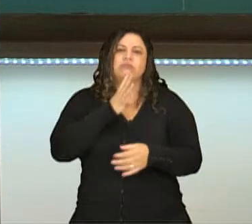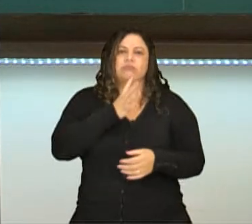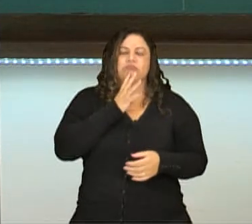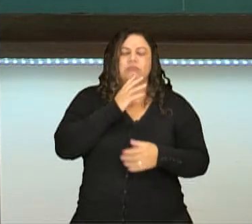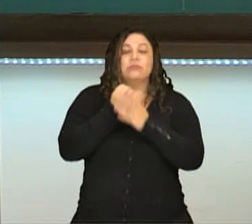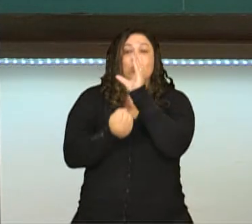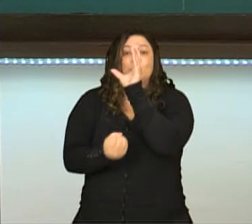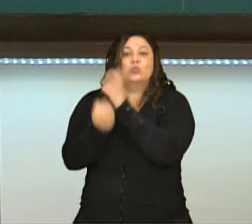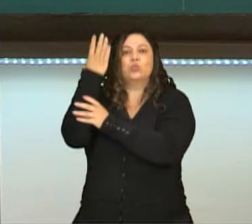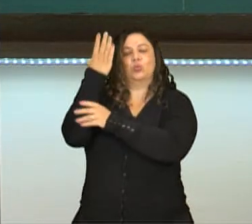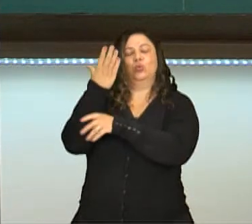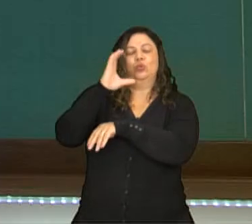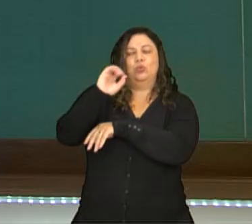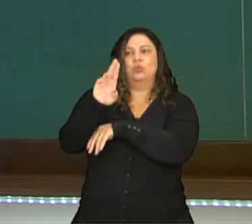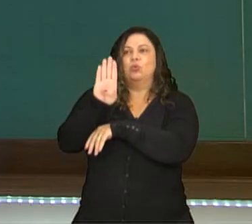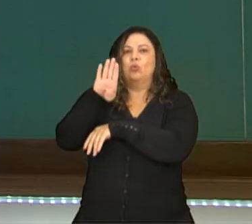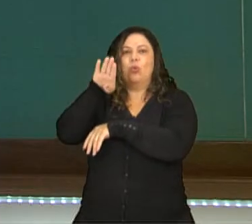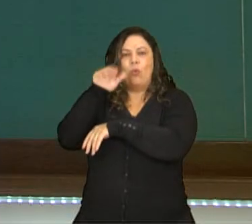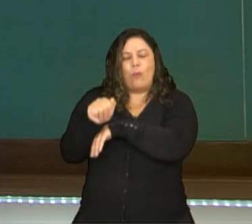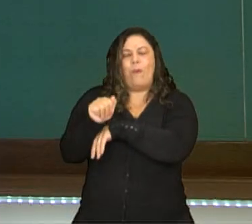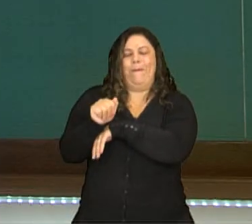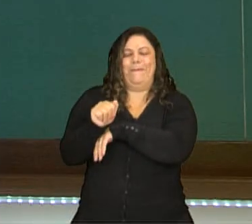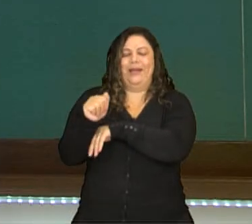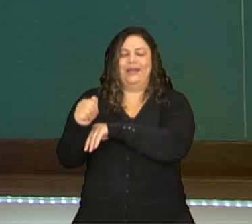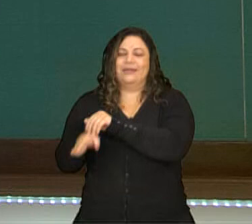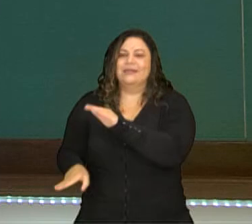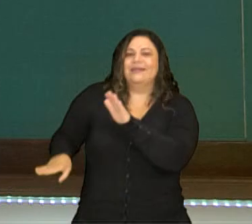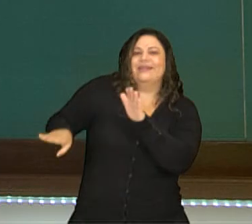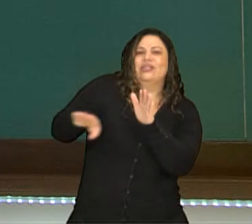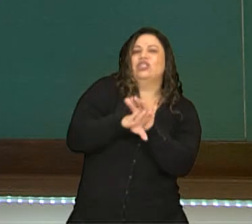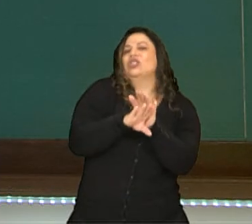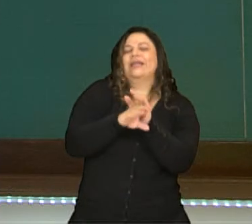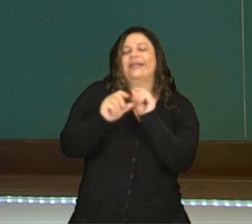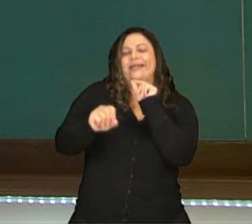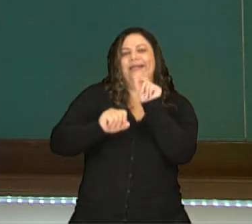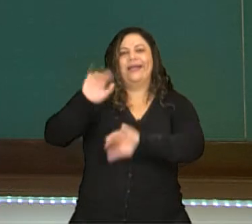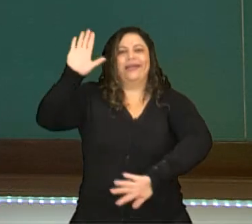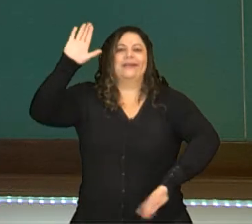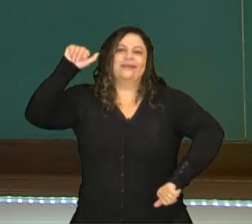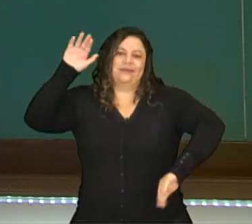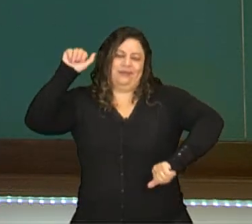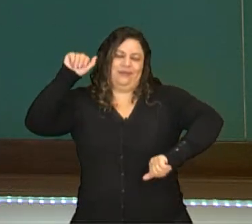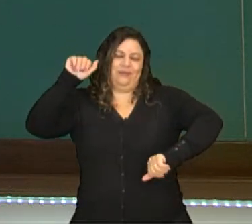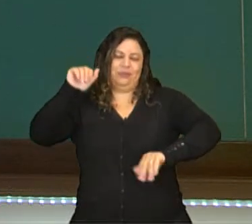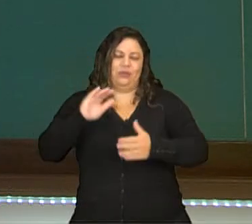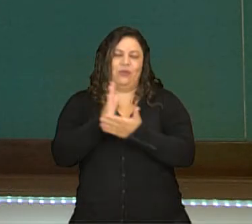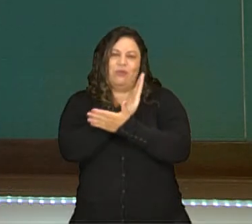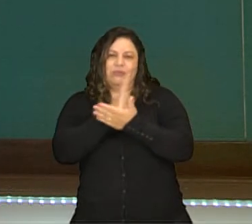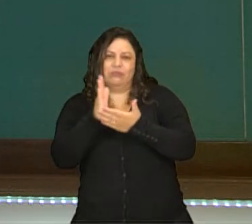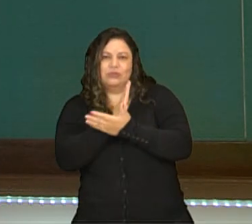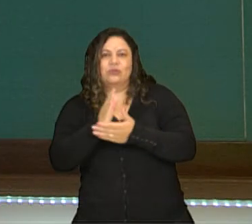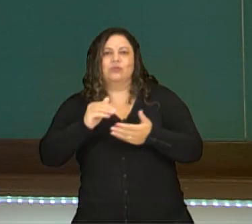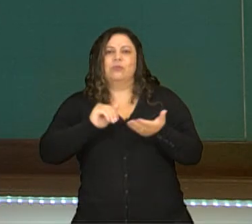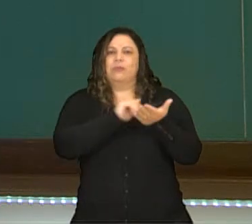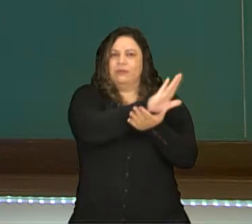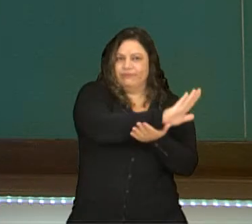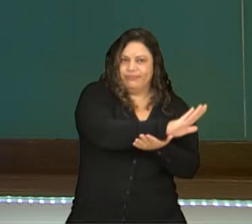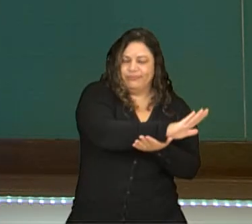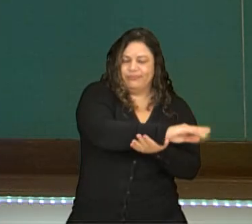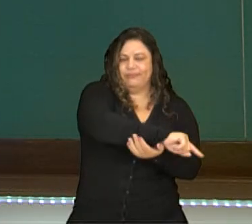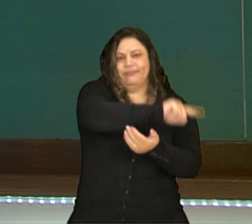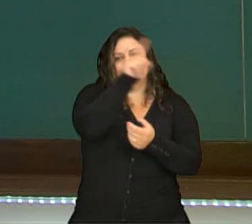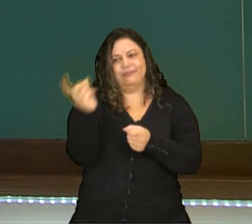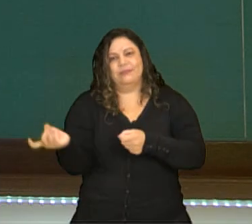Cuba após a chegada dos espanhóis e chegou a ser banida em alguns momentos. Eu deixo aqui para vocês